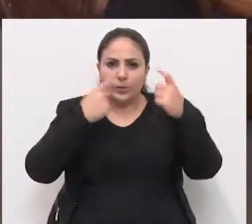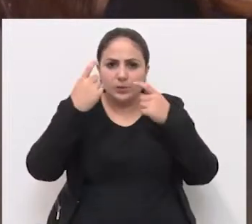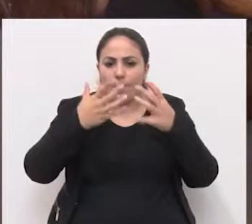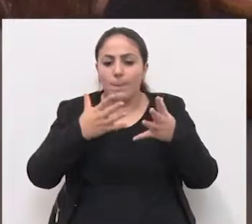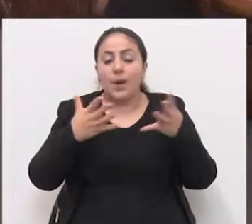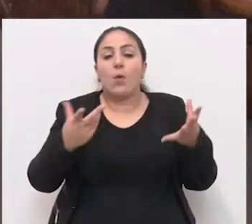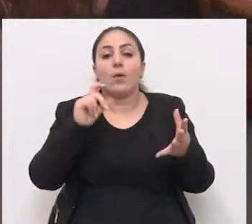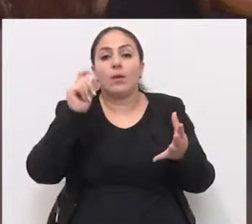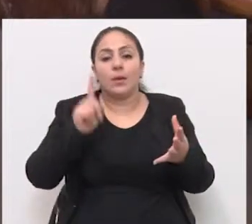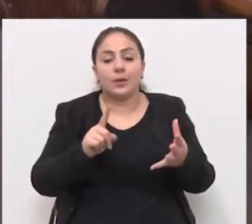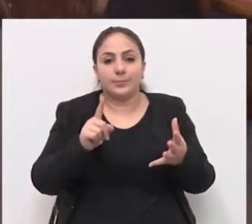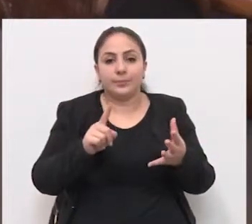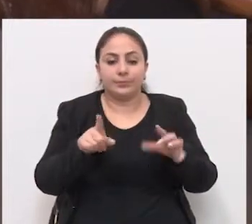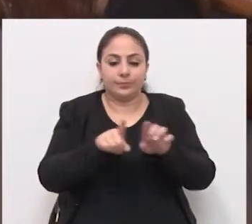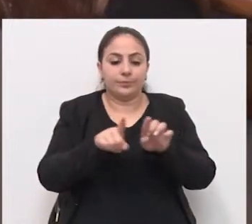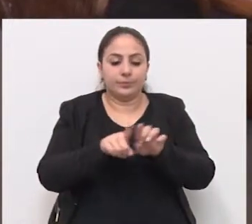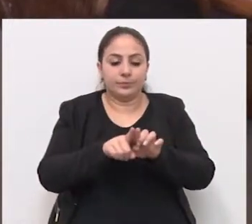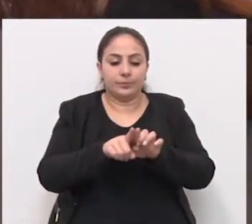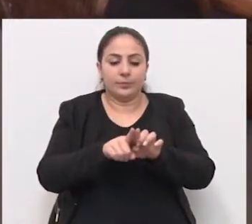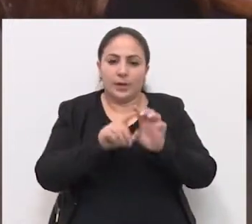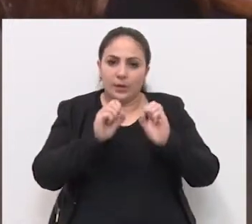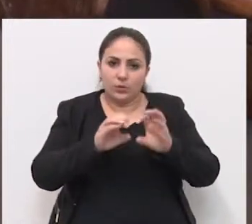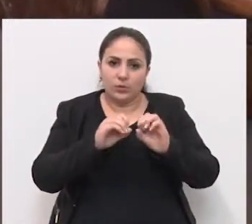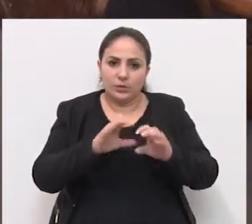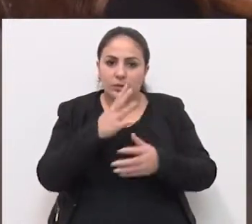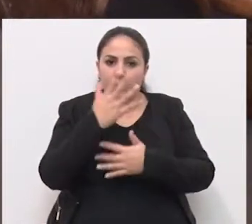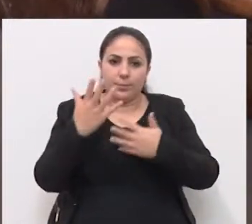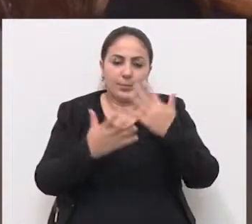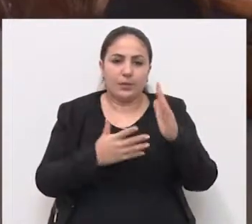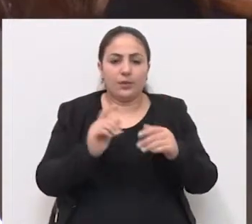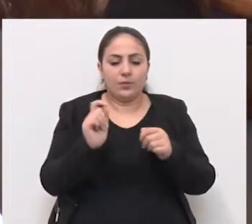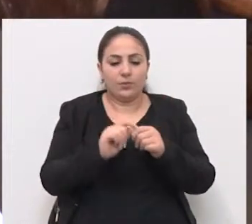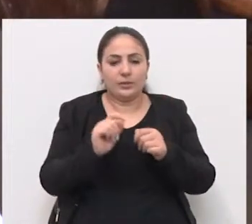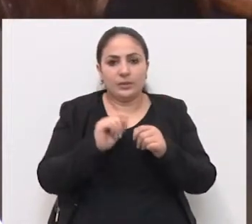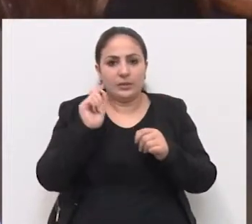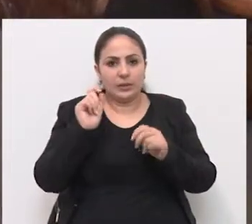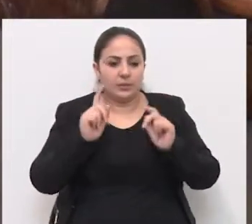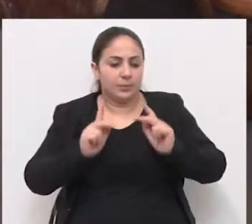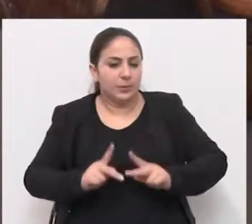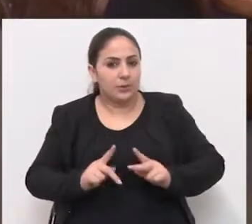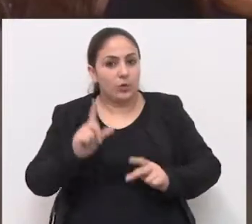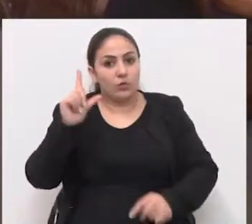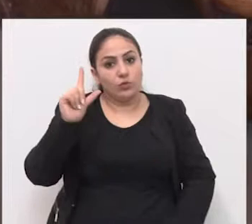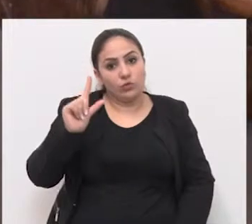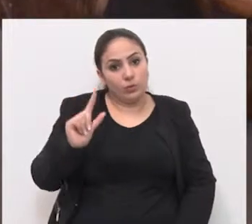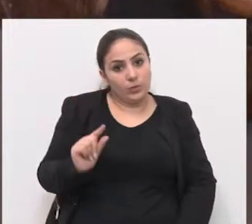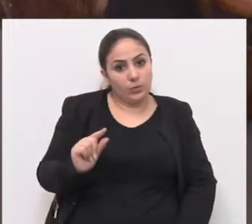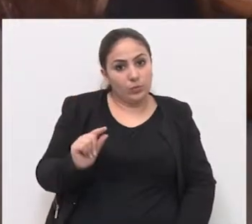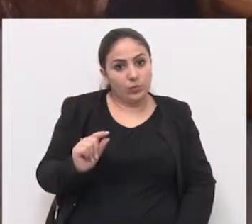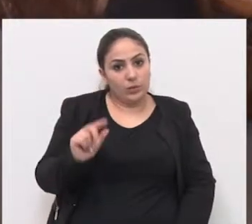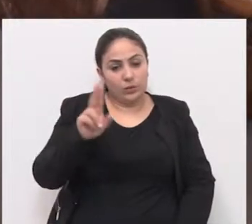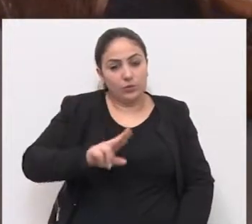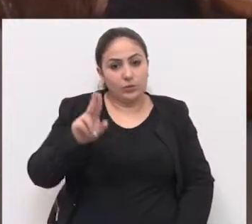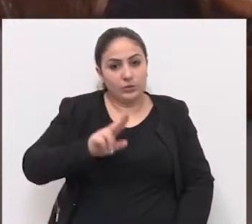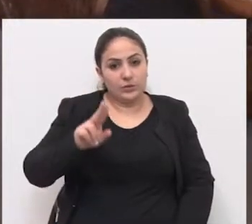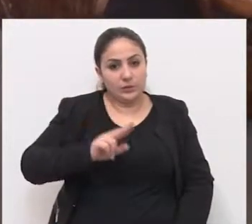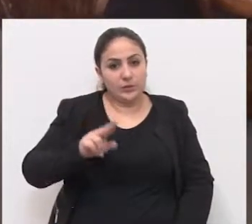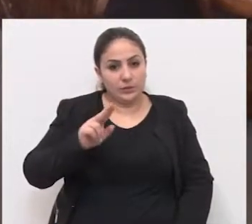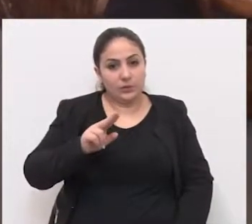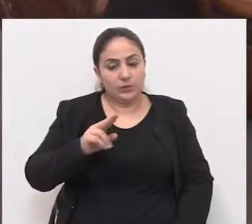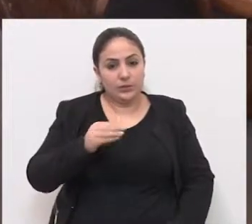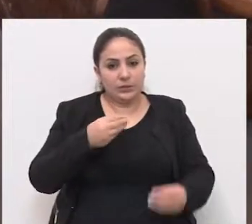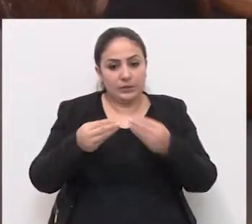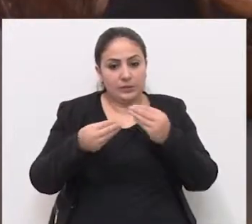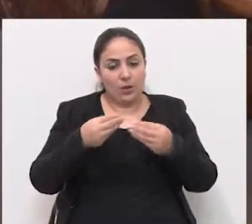temos, a nossa preocupação maior, que é também o processo da educação ambiental. É fazer com que as pessoas reduzem